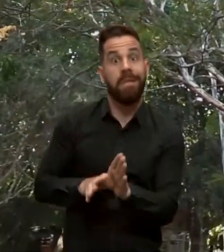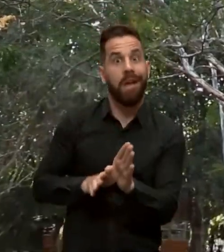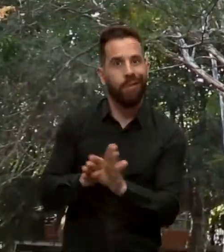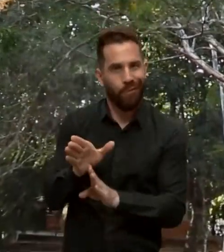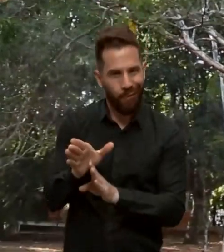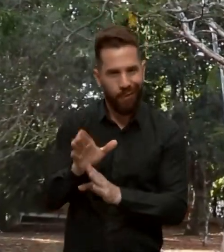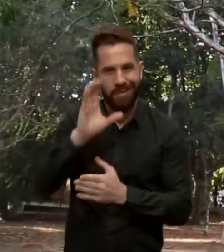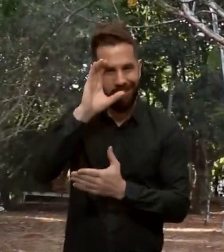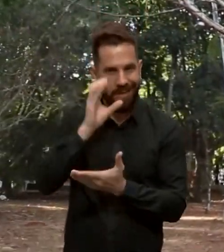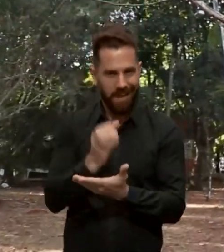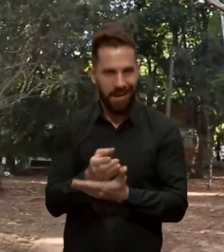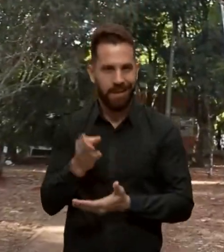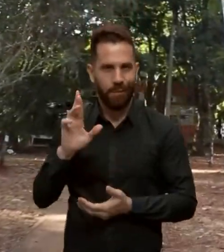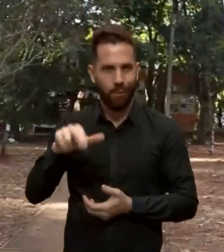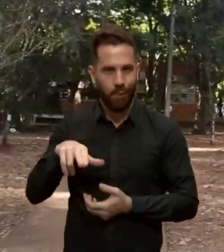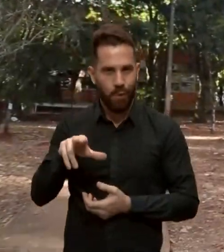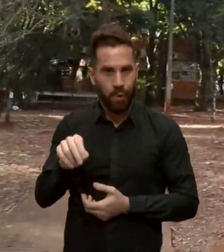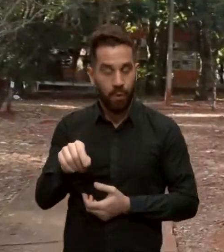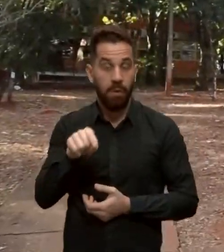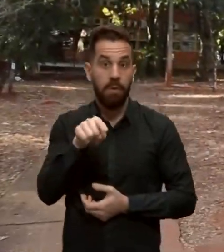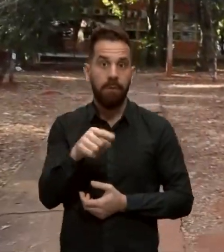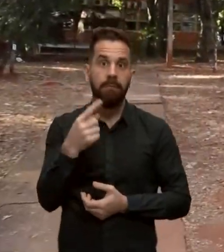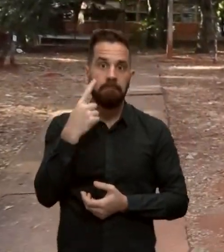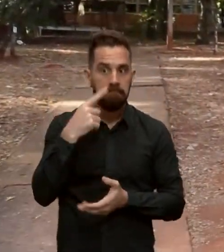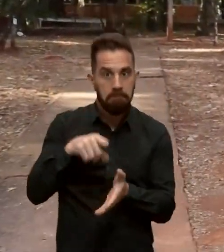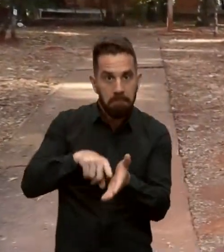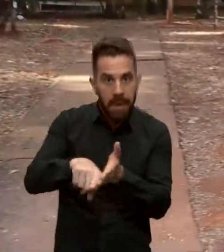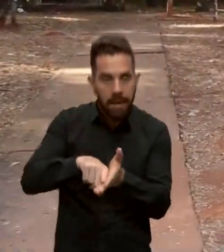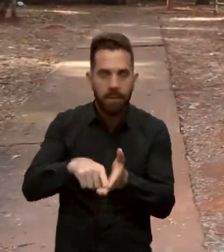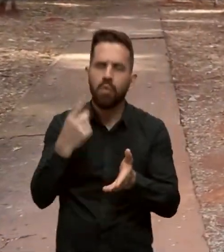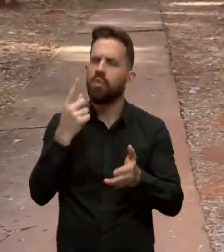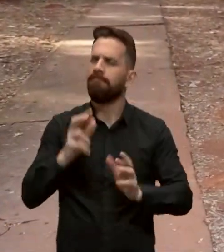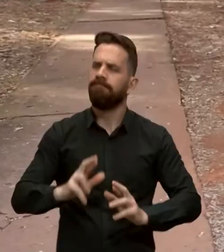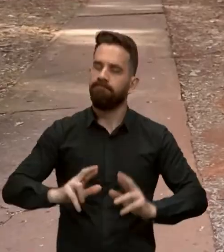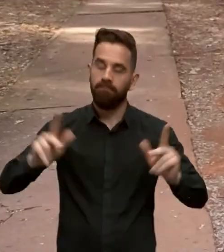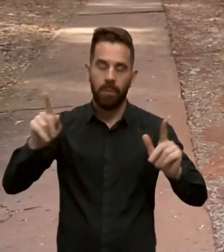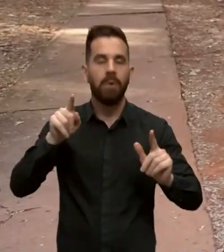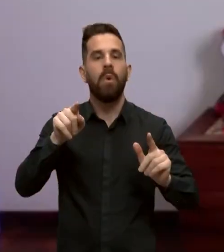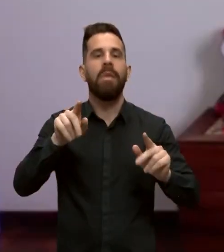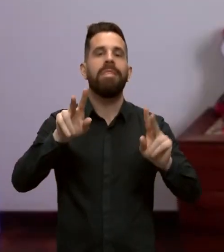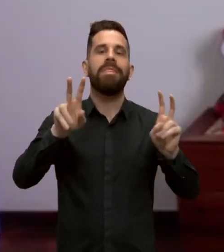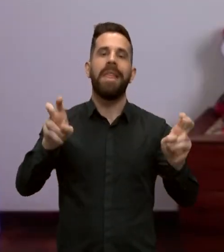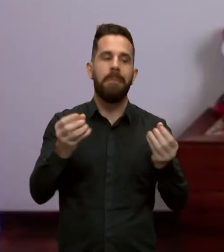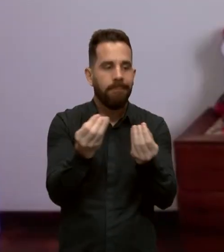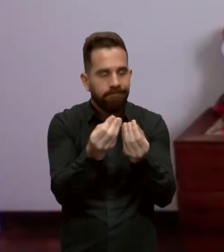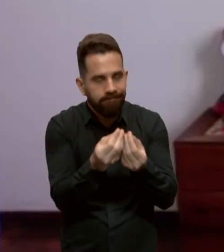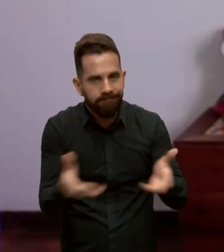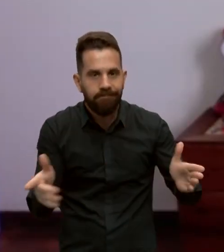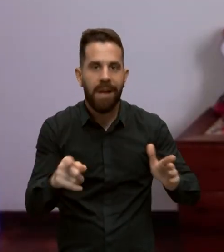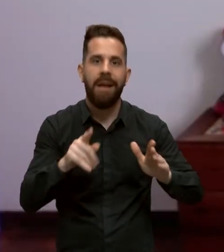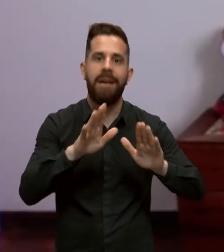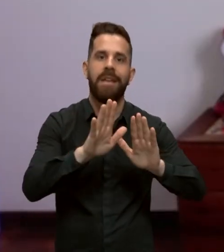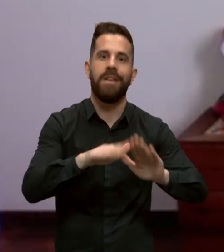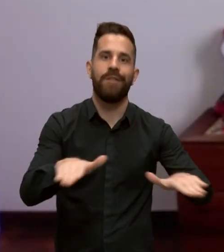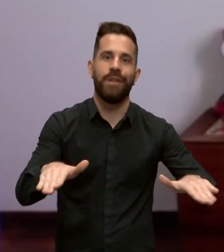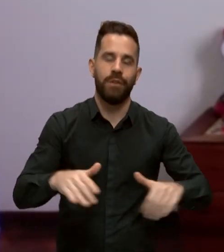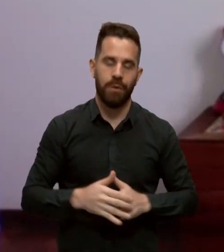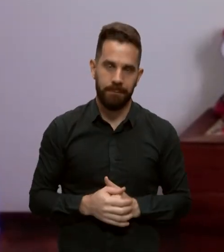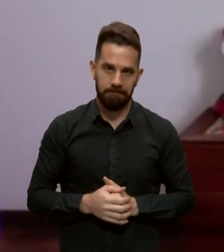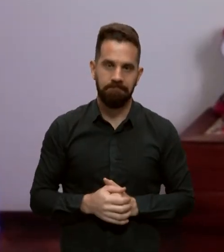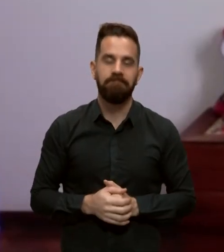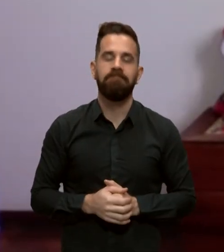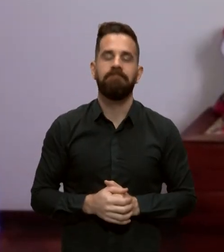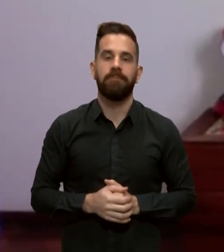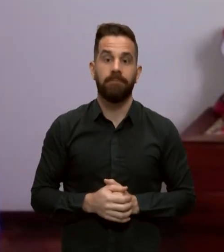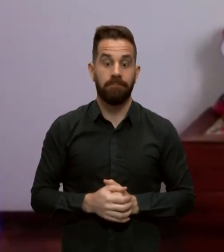dos diferenciais da pesquisa é levar esse assunto ao público infantil. O ponto interessante, divertido de fazer